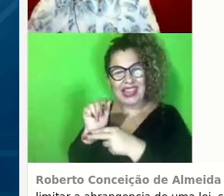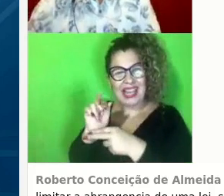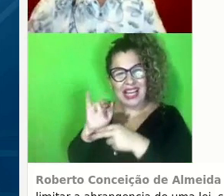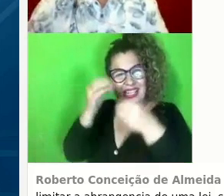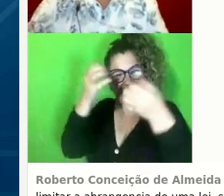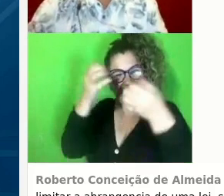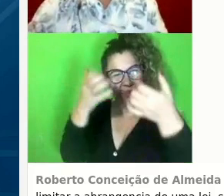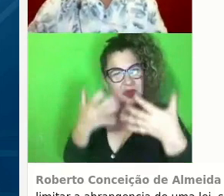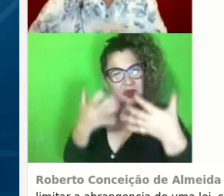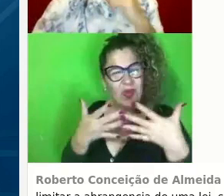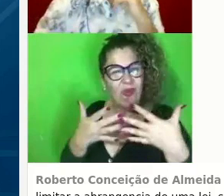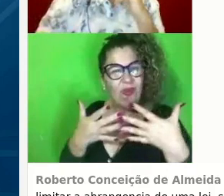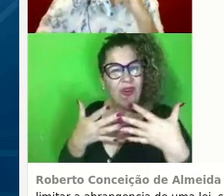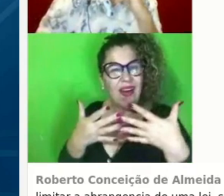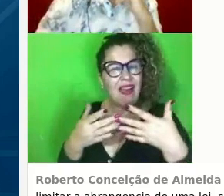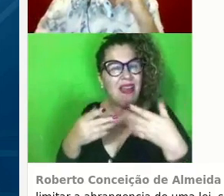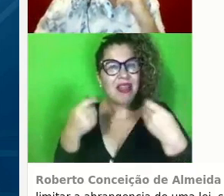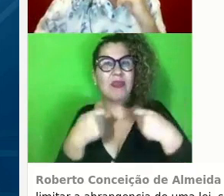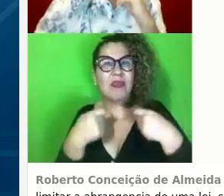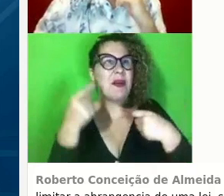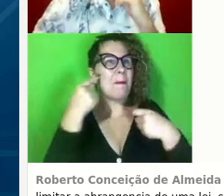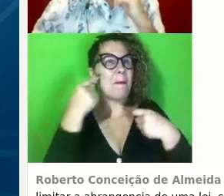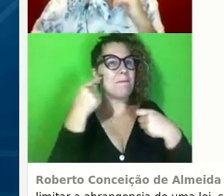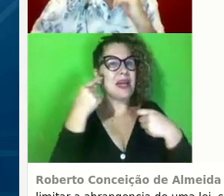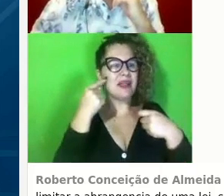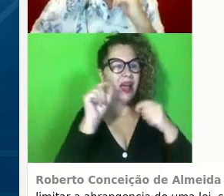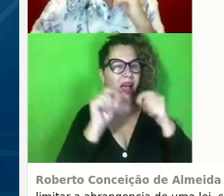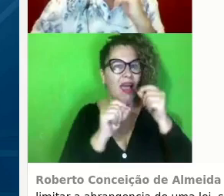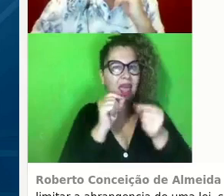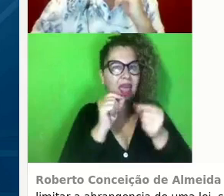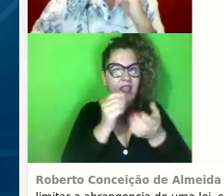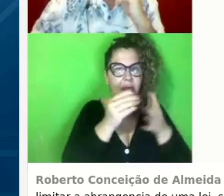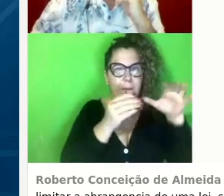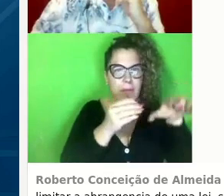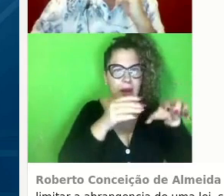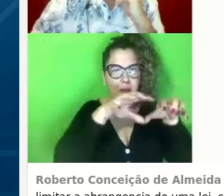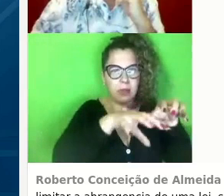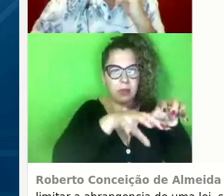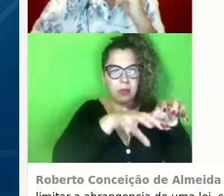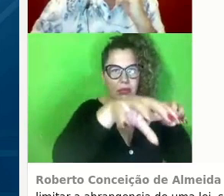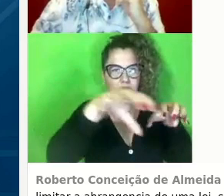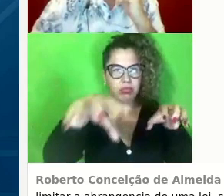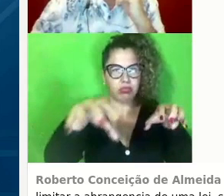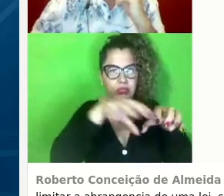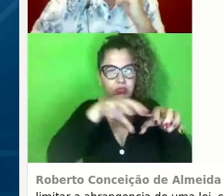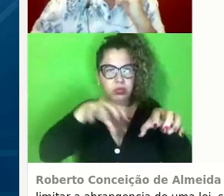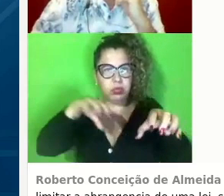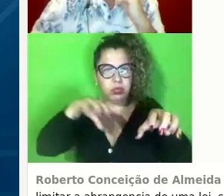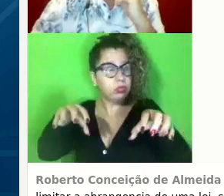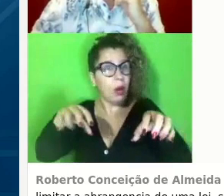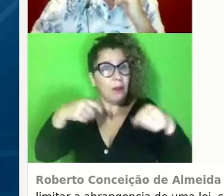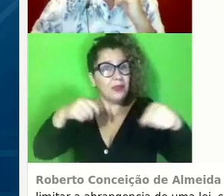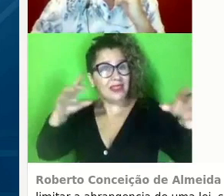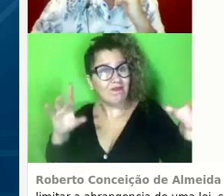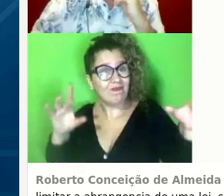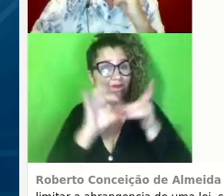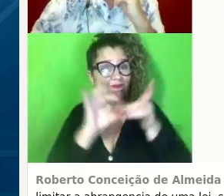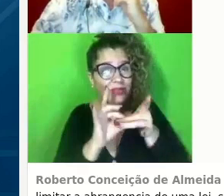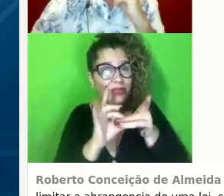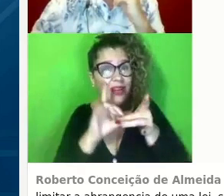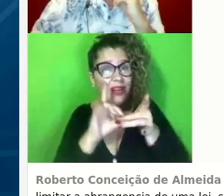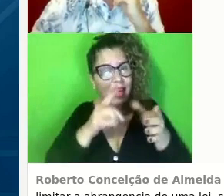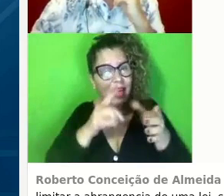em uma forma segmentada, mas de uma forma dentro do desenho universal, porque essa troca é rica. Quando nós